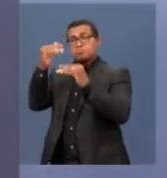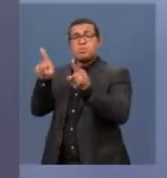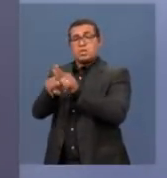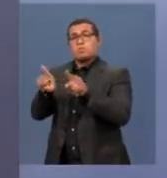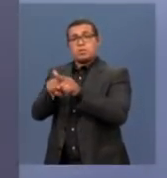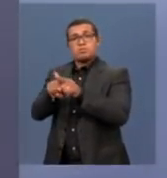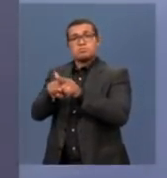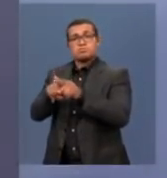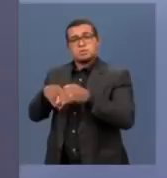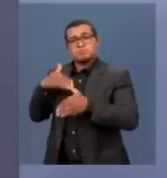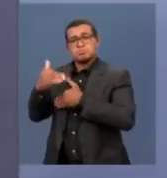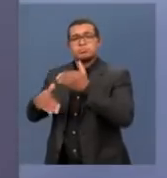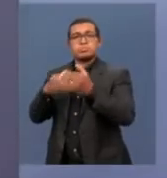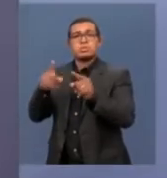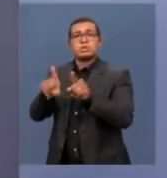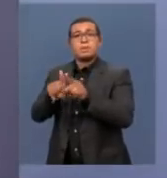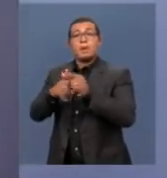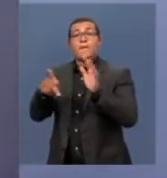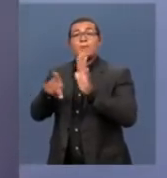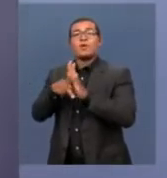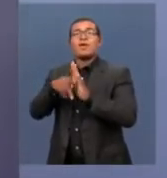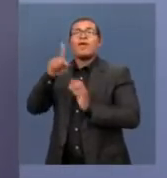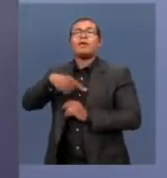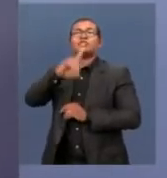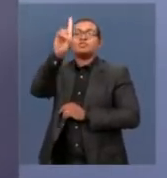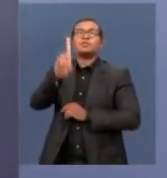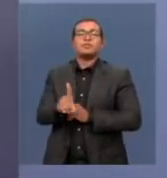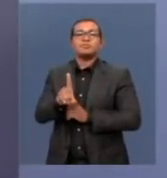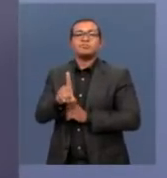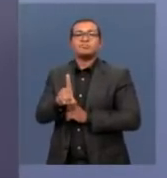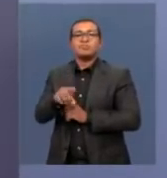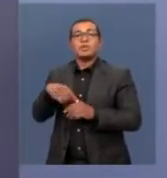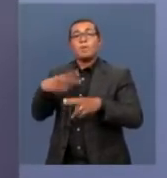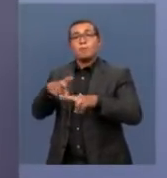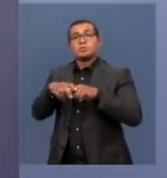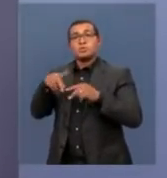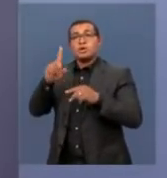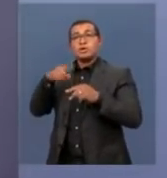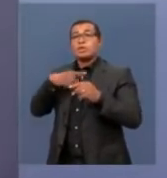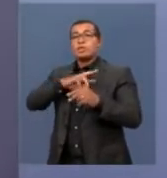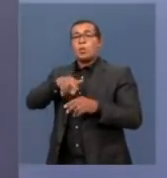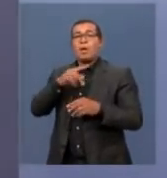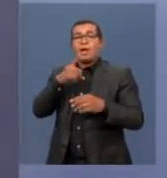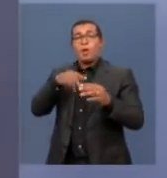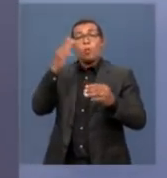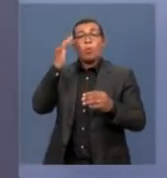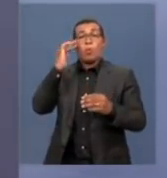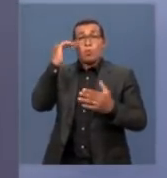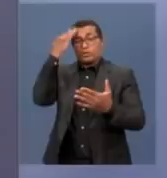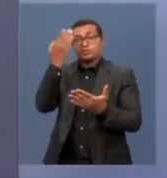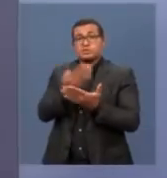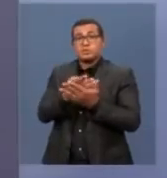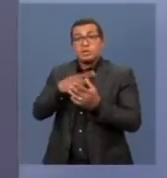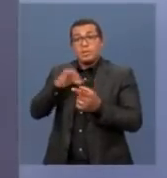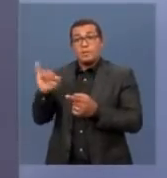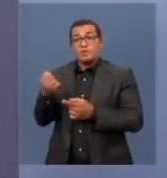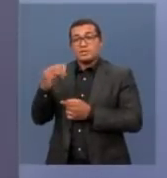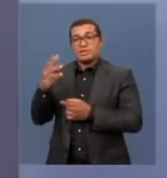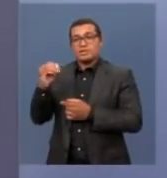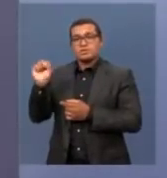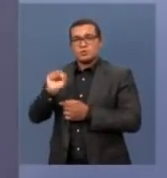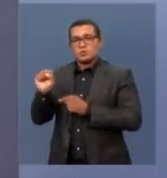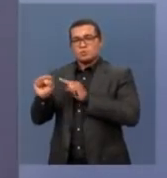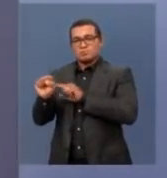claramente o que é constitucional não vai ter nada disso foi uma fala infeliz mas vou aproveitar meus trinta segundos para dizer para